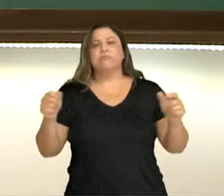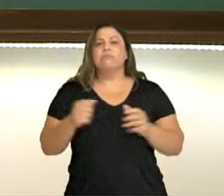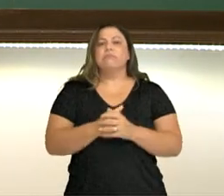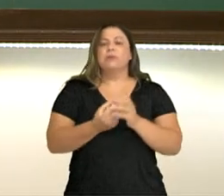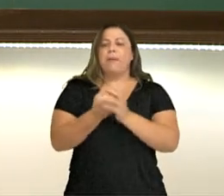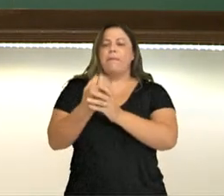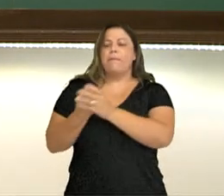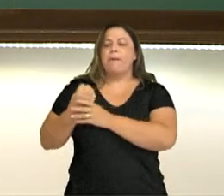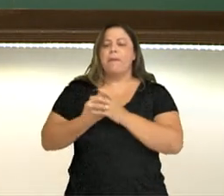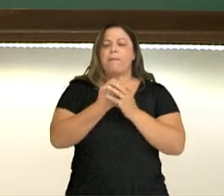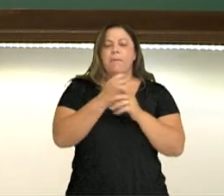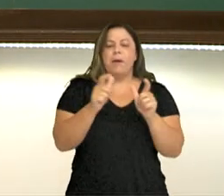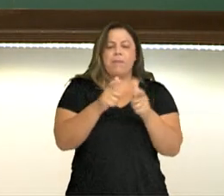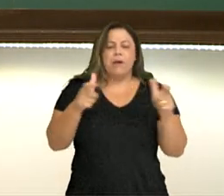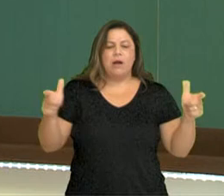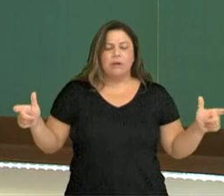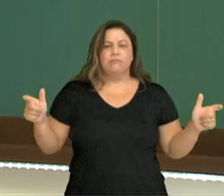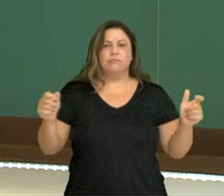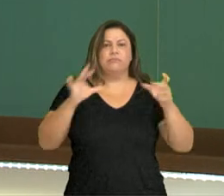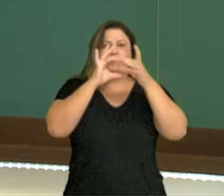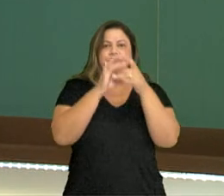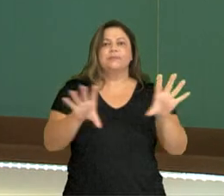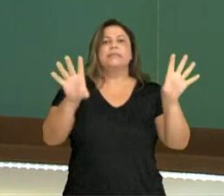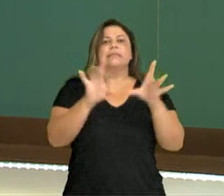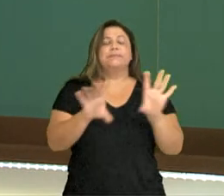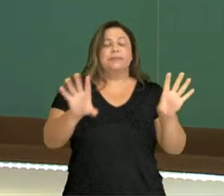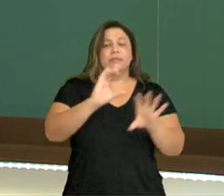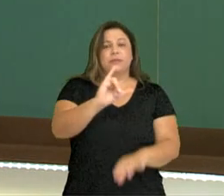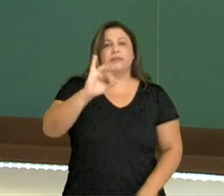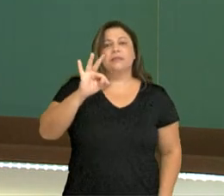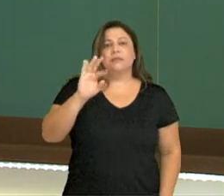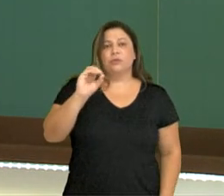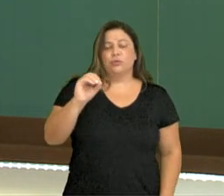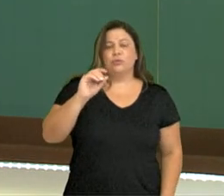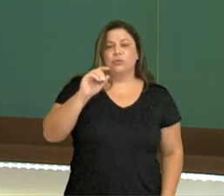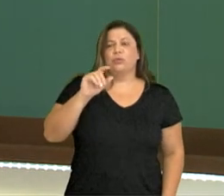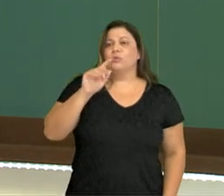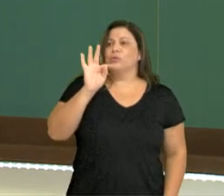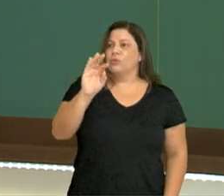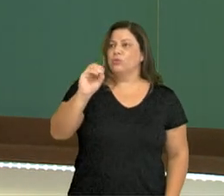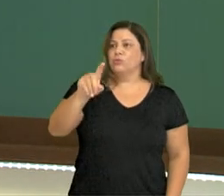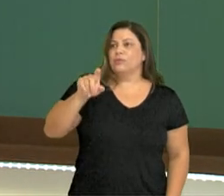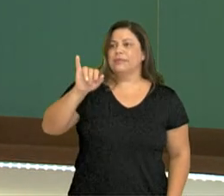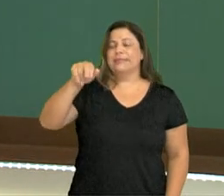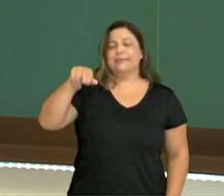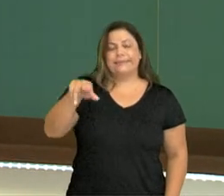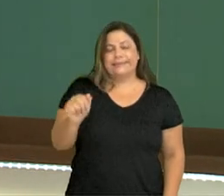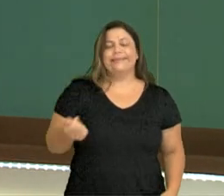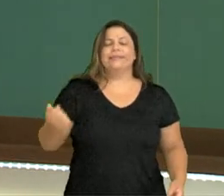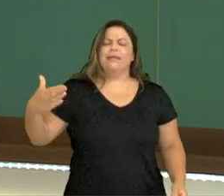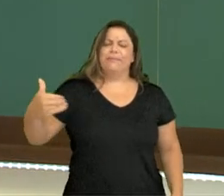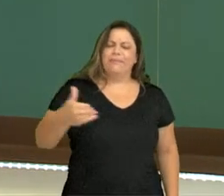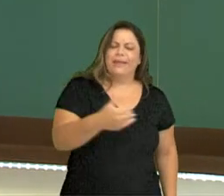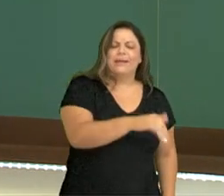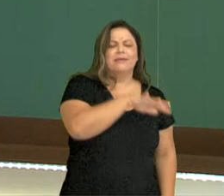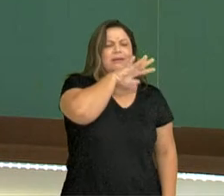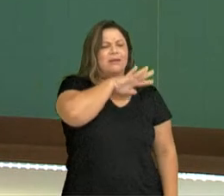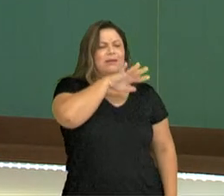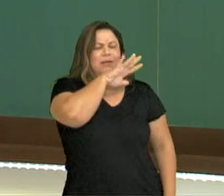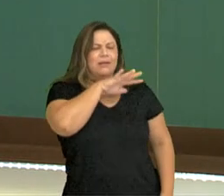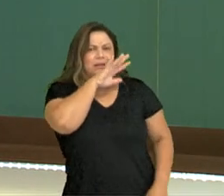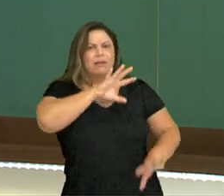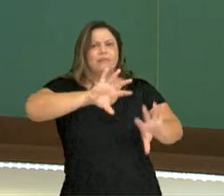rápido e acabam liberando citotoxinas. Então, os animais que vivem ali, peixes, acabam se contaminando